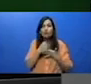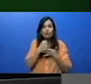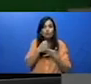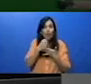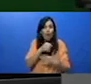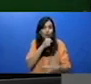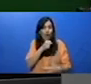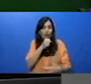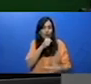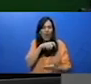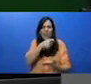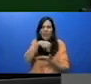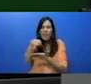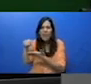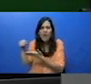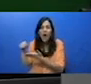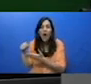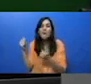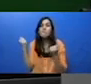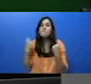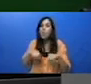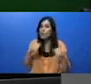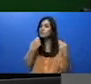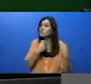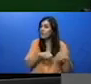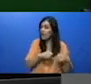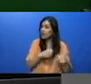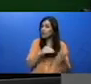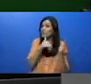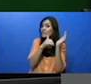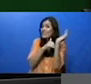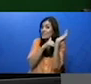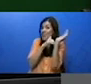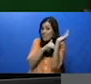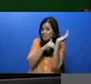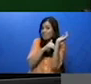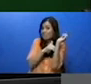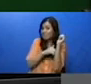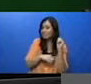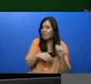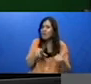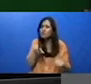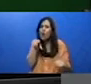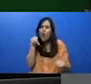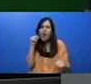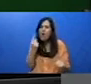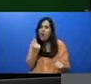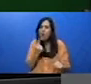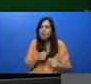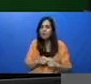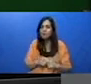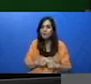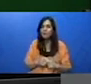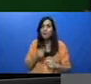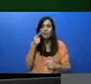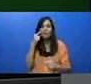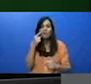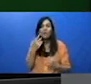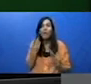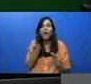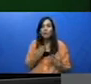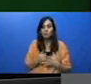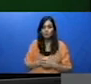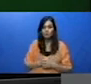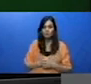avó escrevendo todas as possibilidades de senha para que ela escolhesse uma. Quais senhas Tereza escreveu?